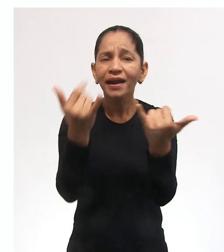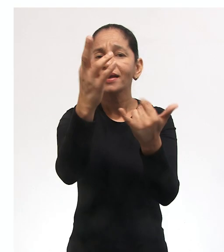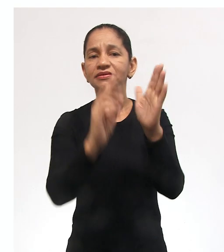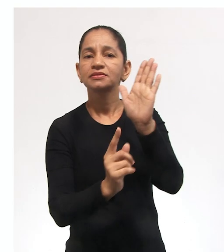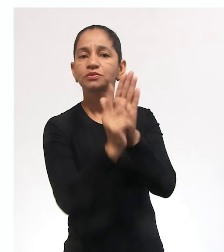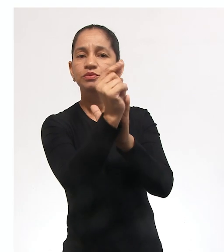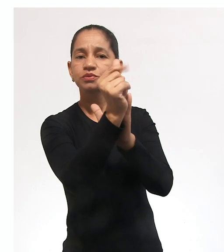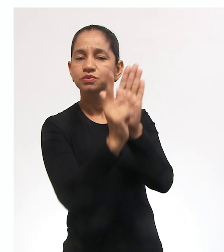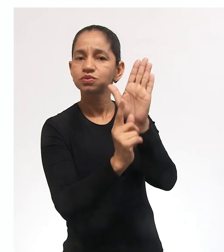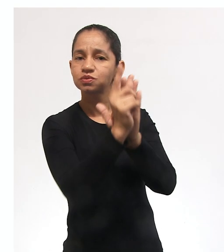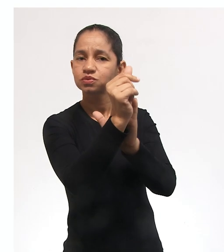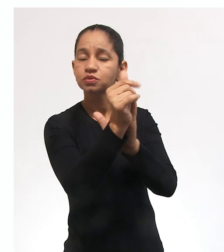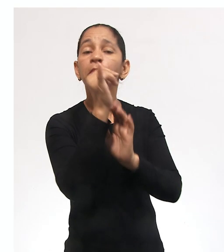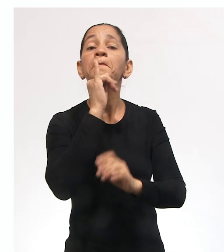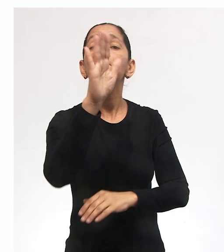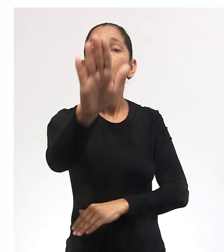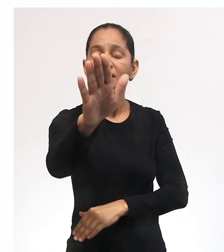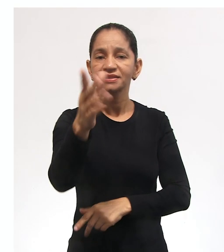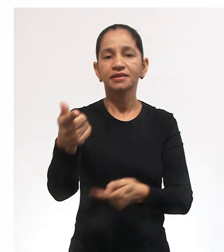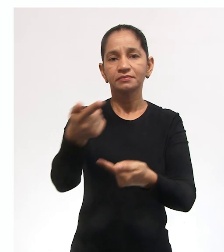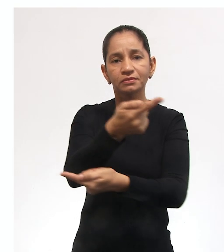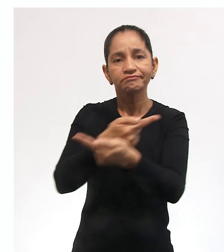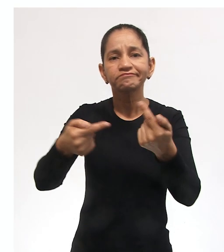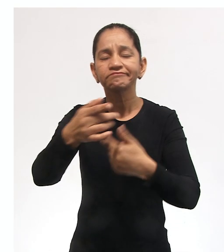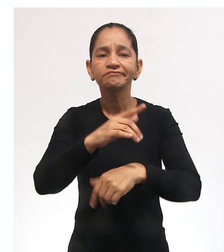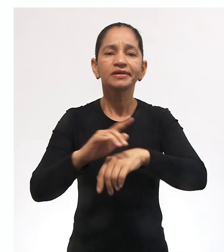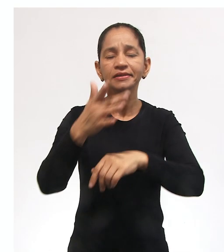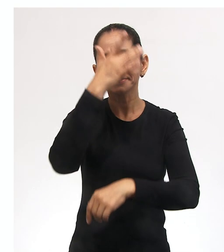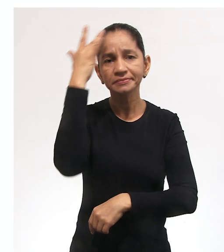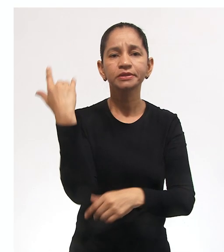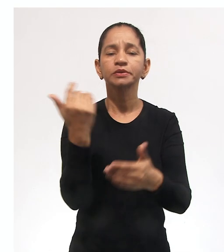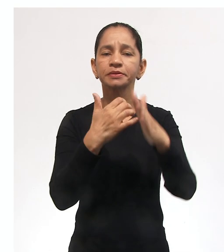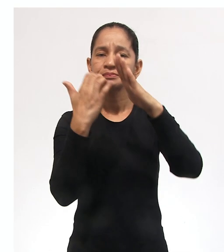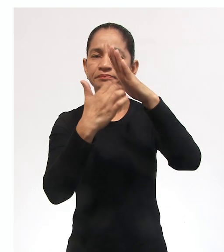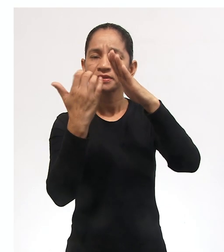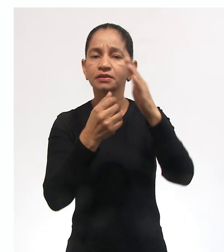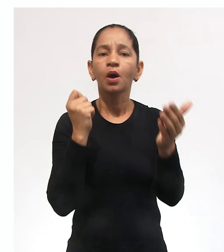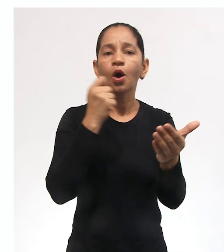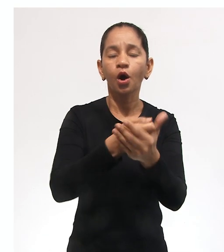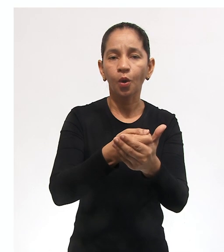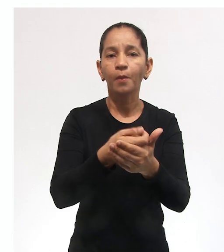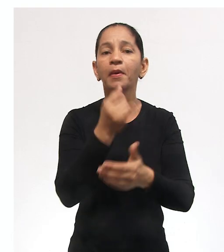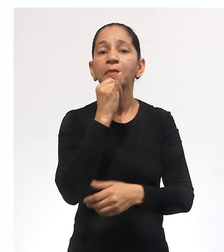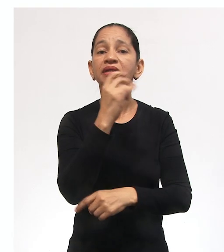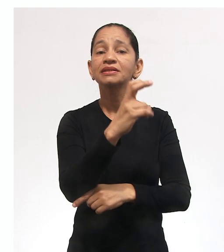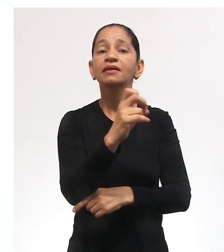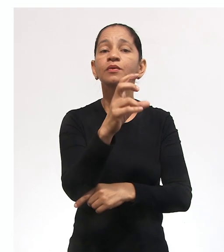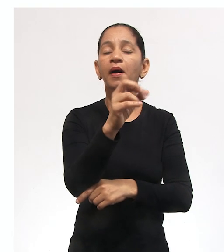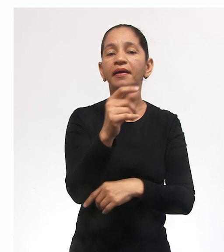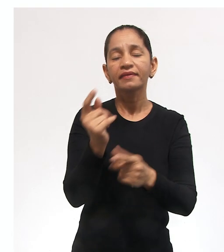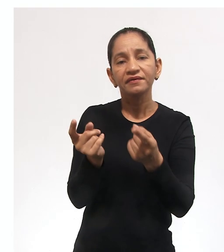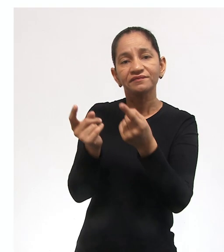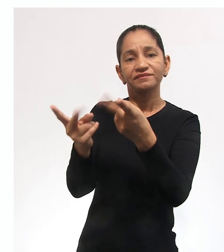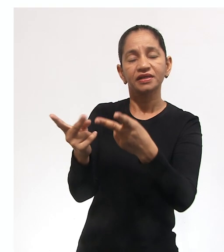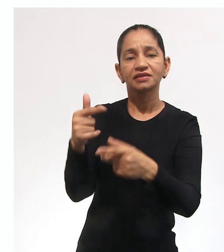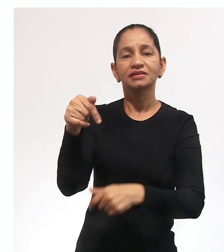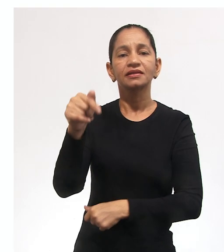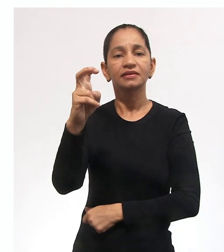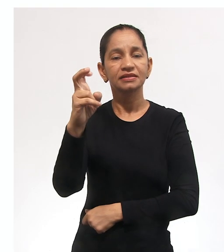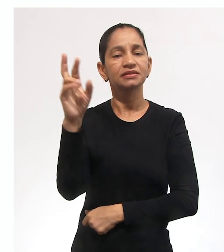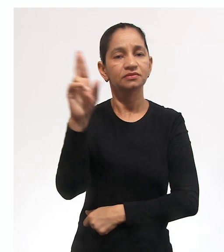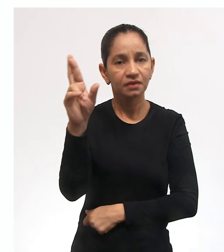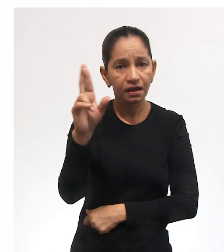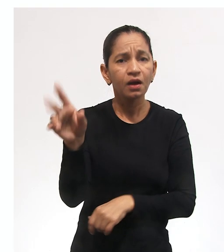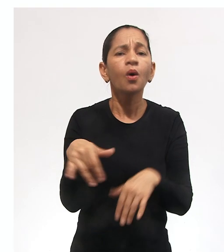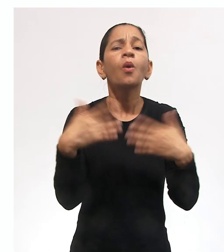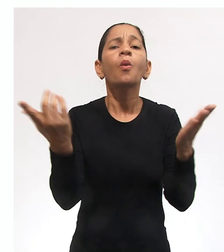Um exemplo, um comerciante compra um produto por R$ 50 e vende por R$ 75. Qual a margem